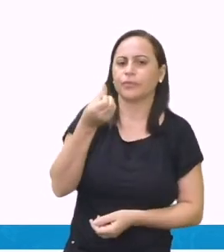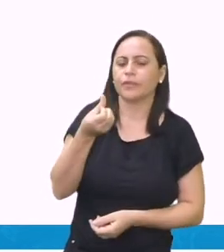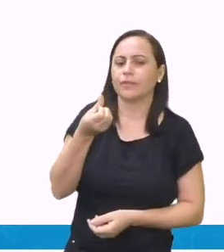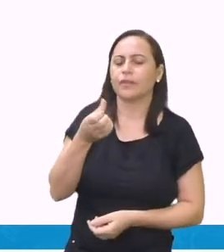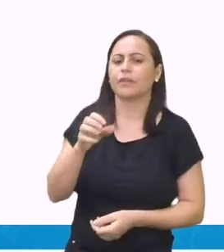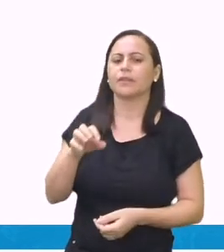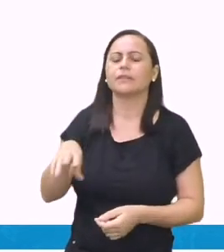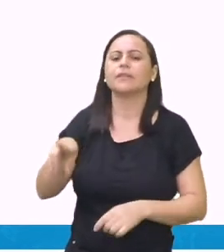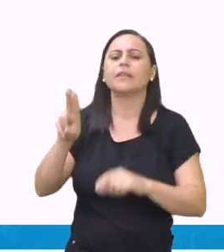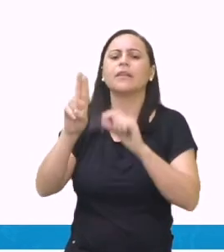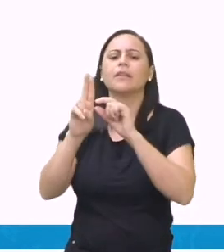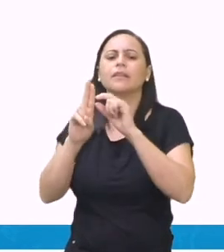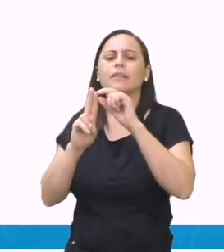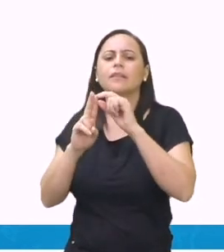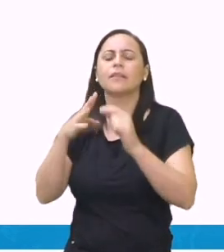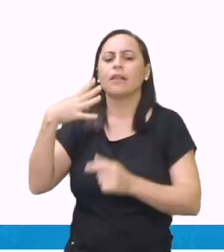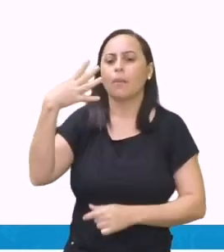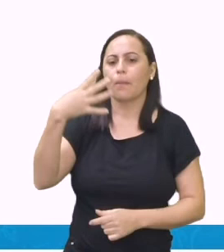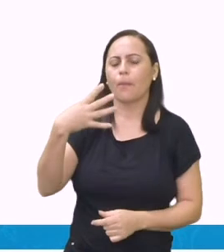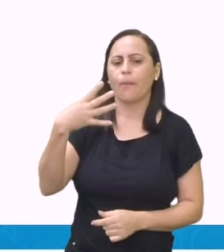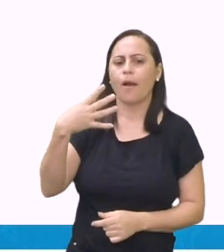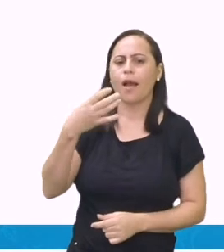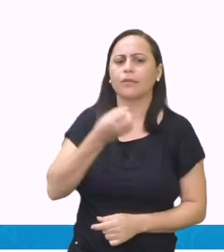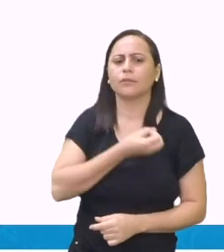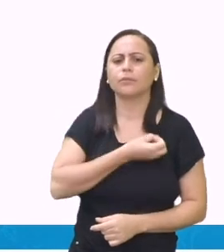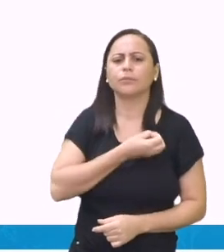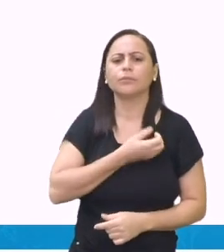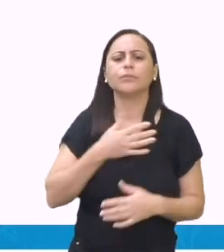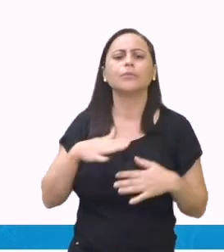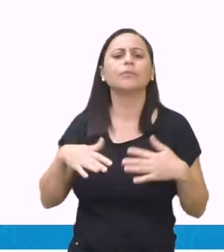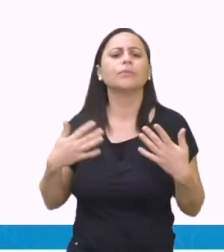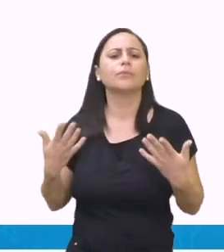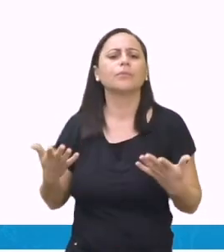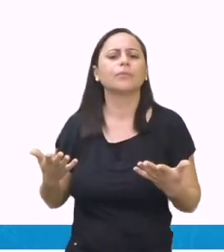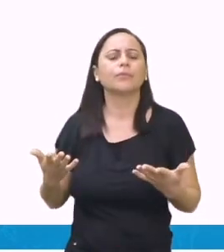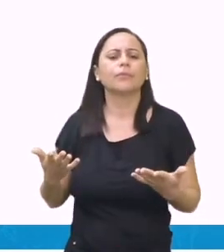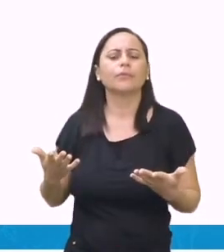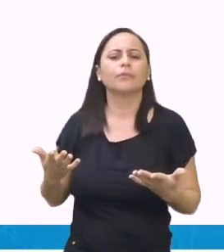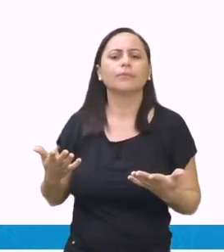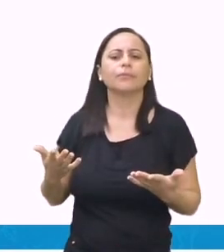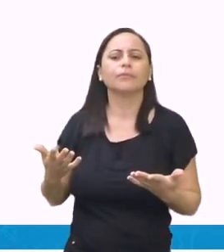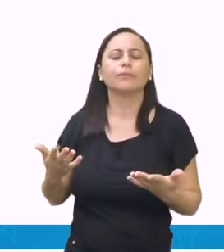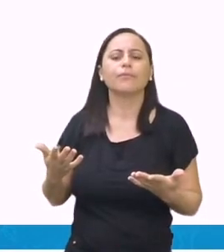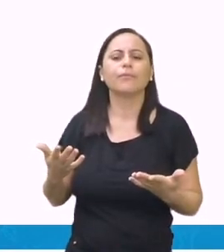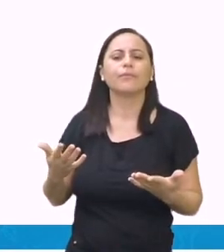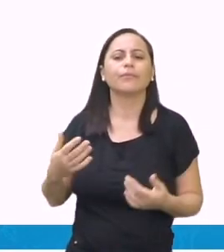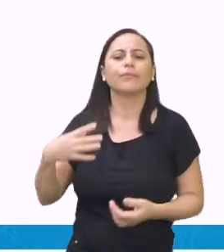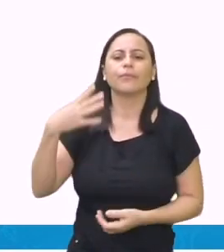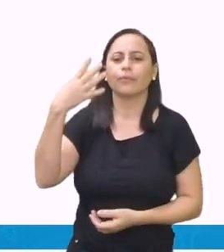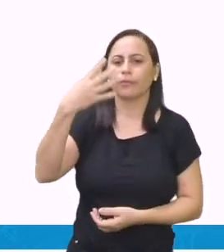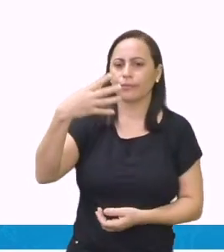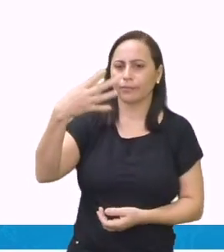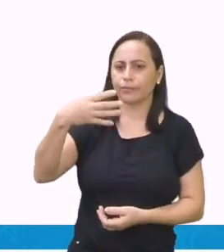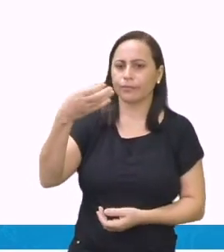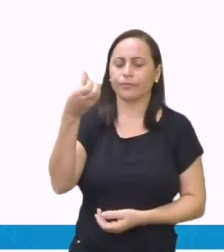dezenas? 4. Que número formou? Como é que eu leio esse número?